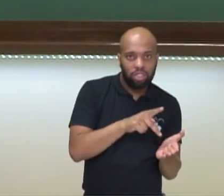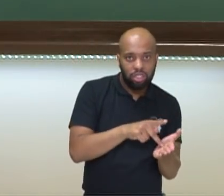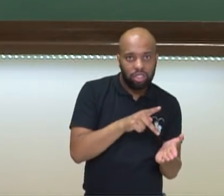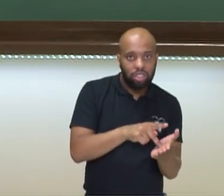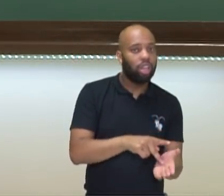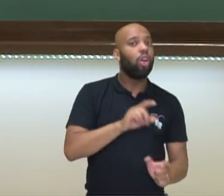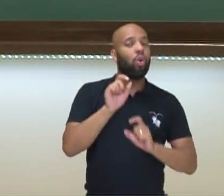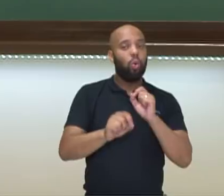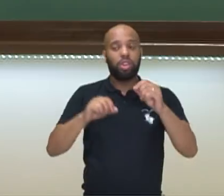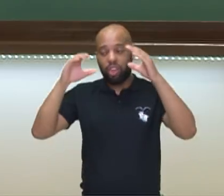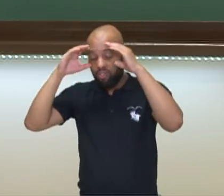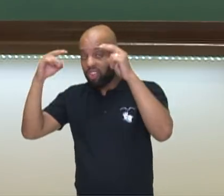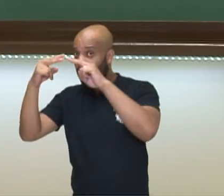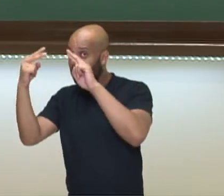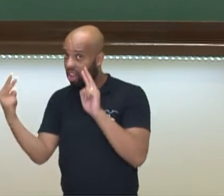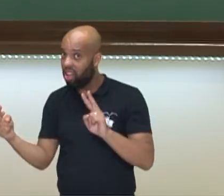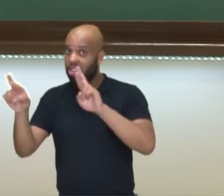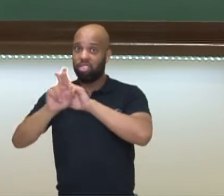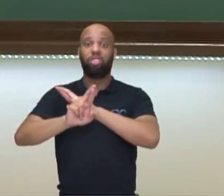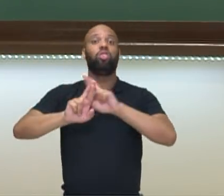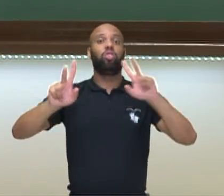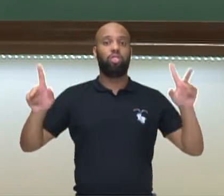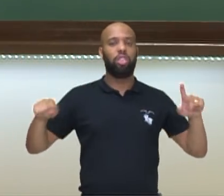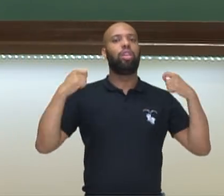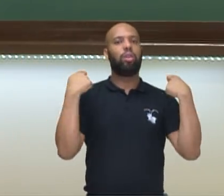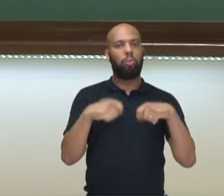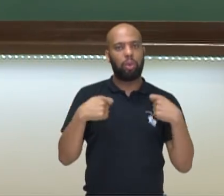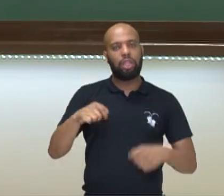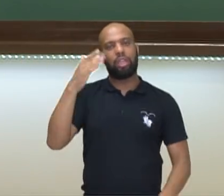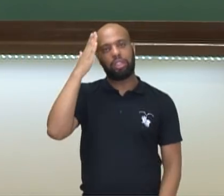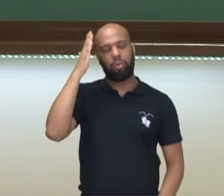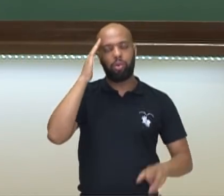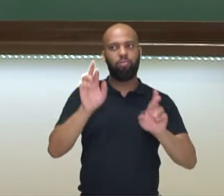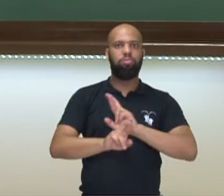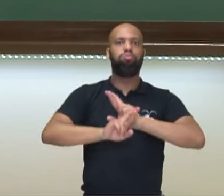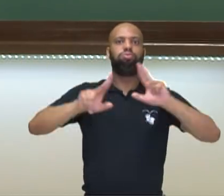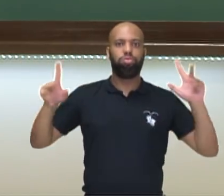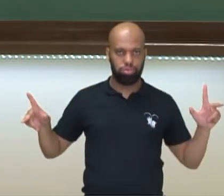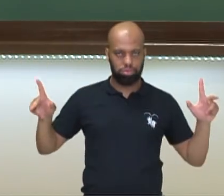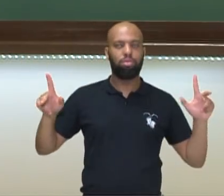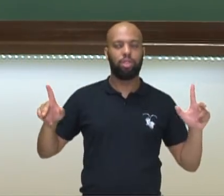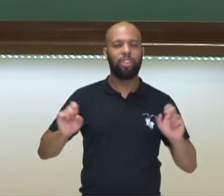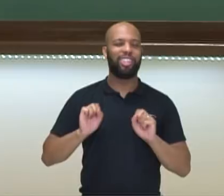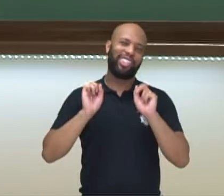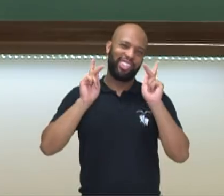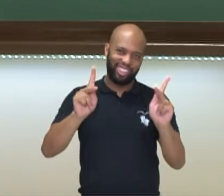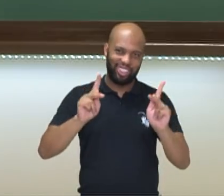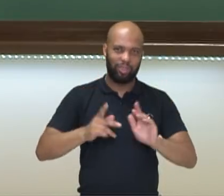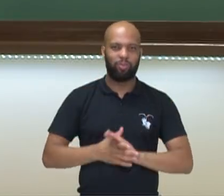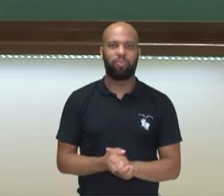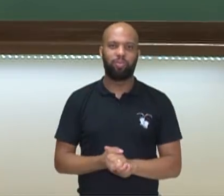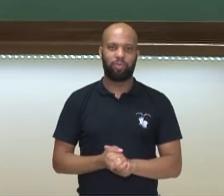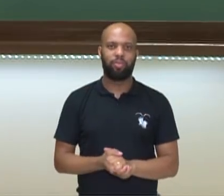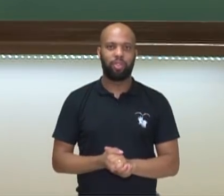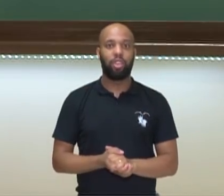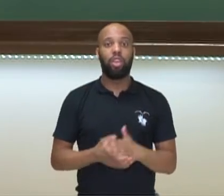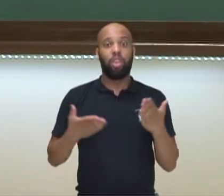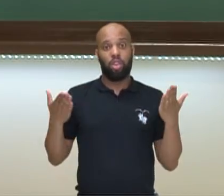que ela faz e também do que é a nossa realidade propriamente dita.